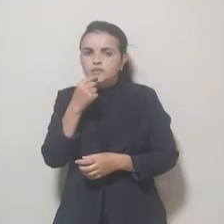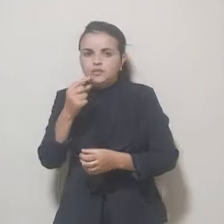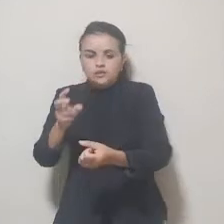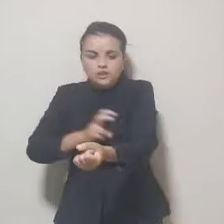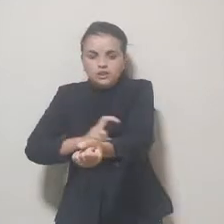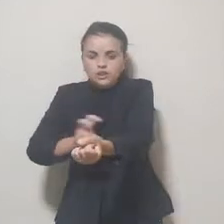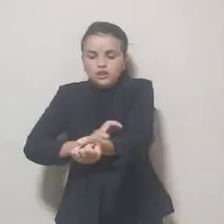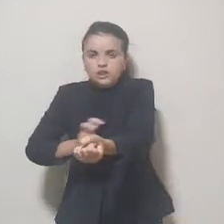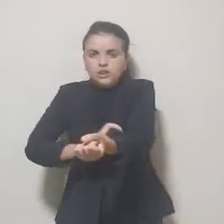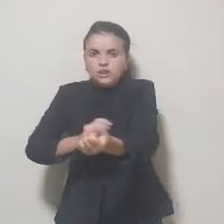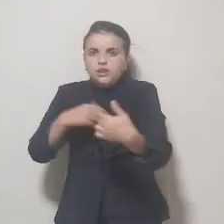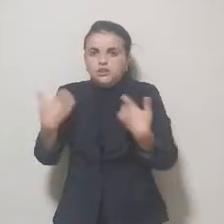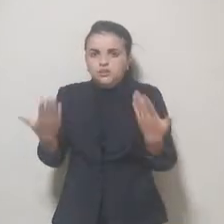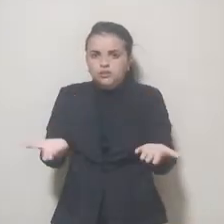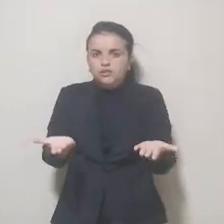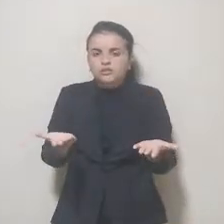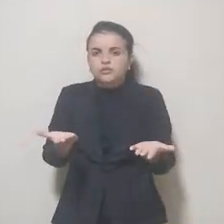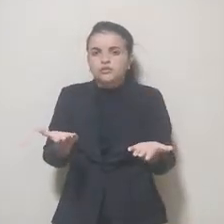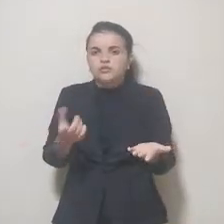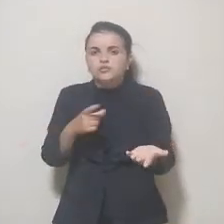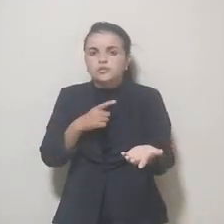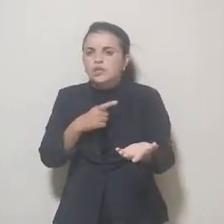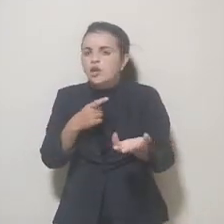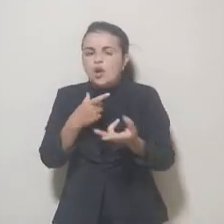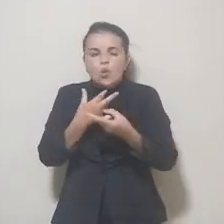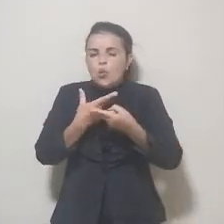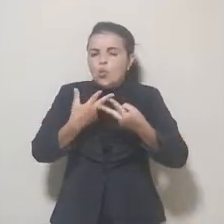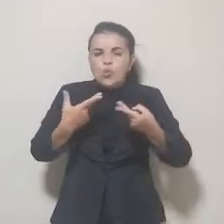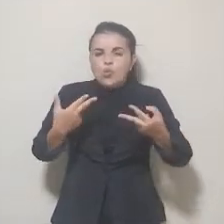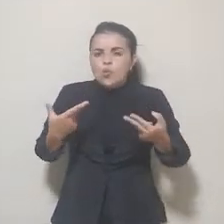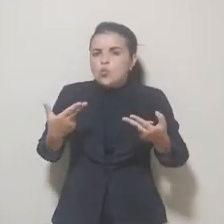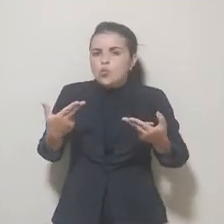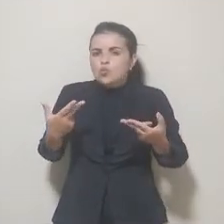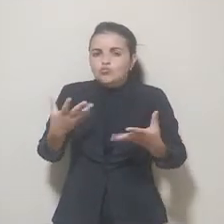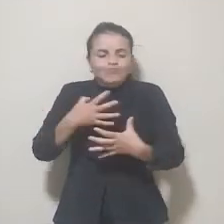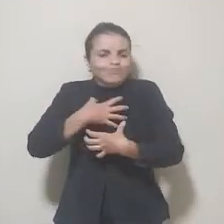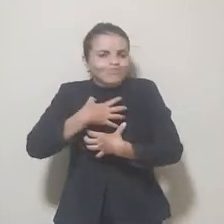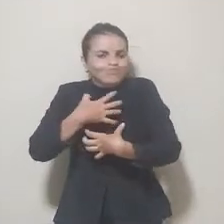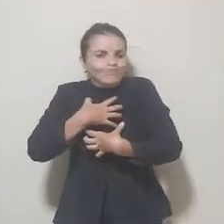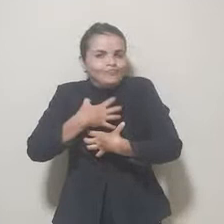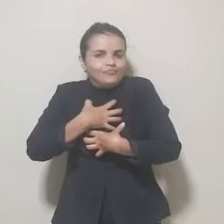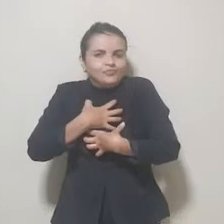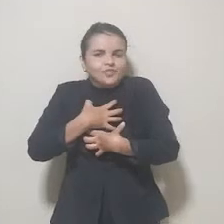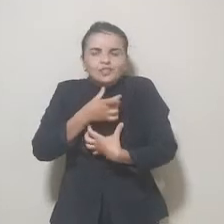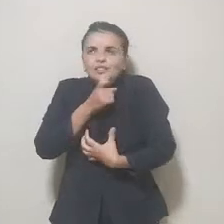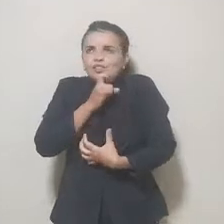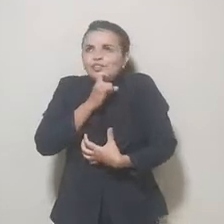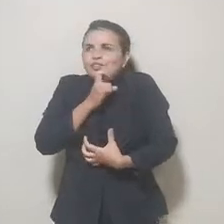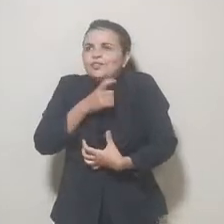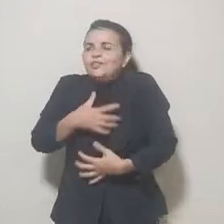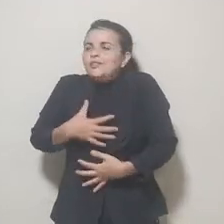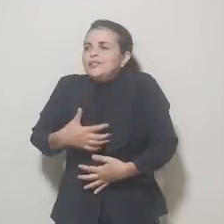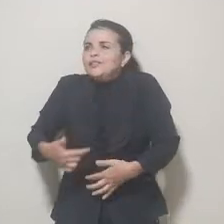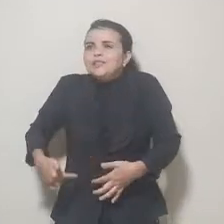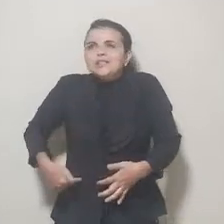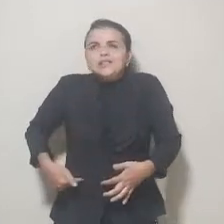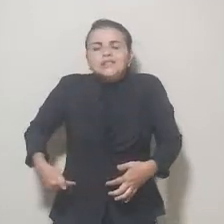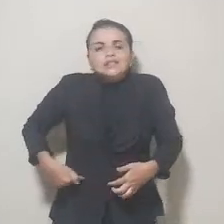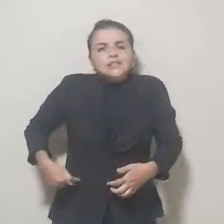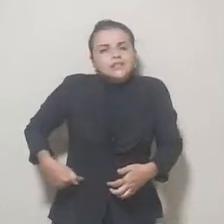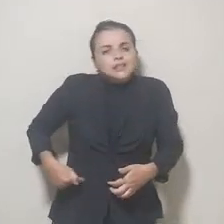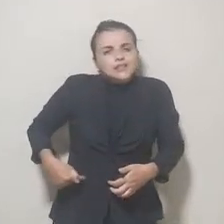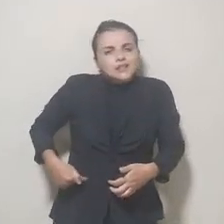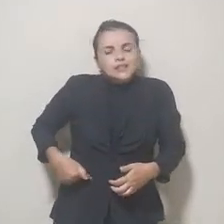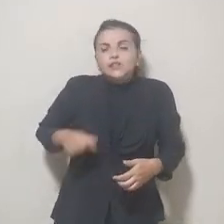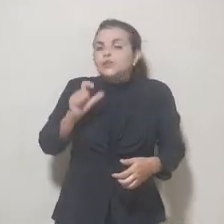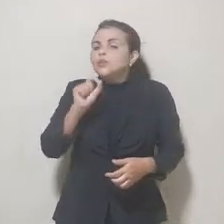está ansioso, está... enfim, com alguma sensação estranha, às vezes a gente sente um frio na barriga, que é porque o sangue que vem para essa